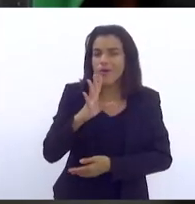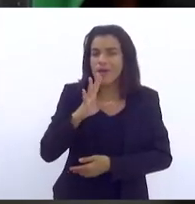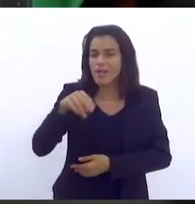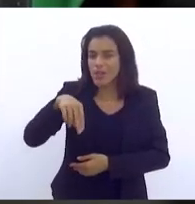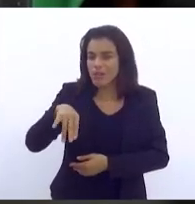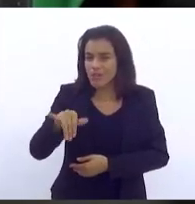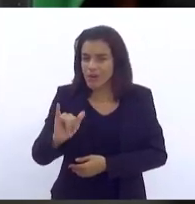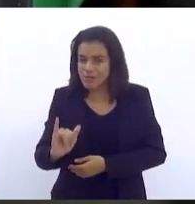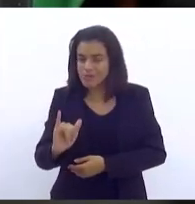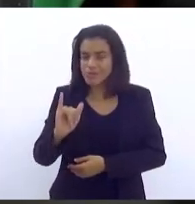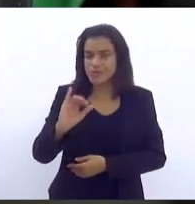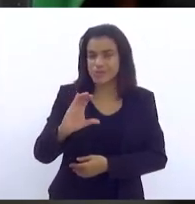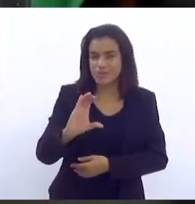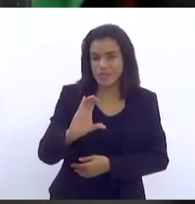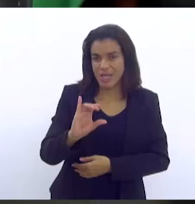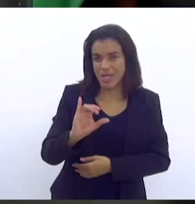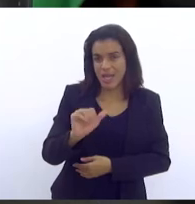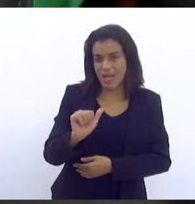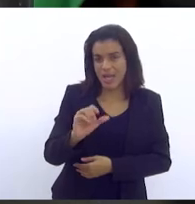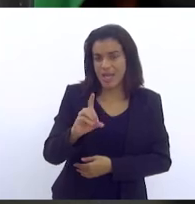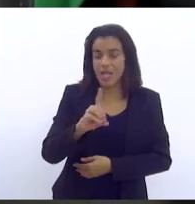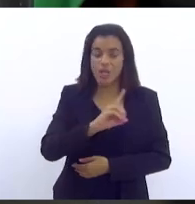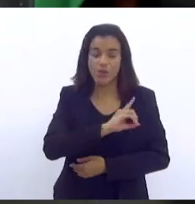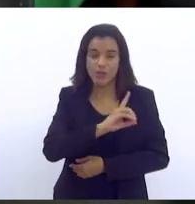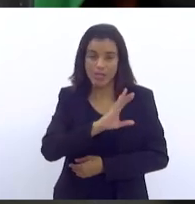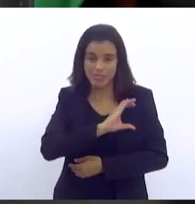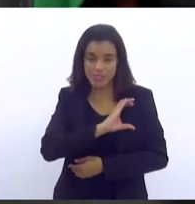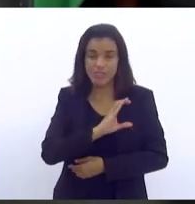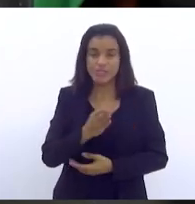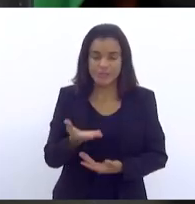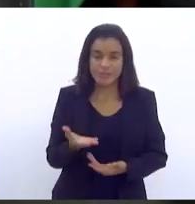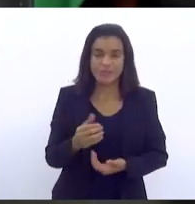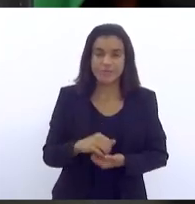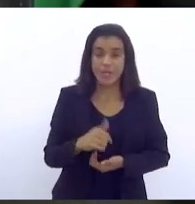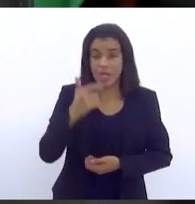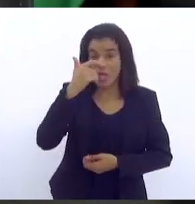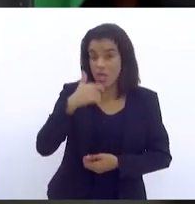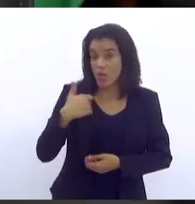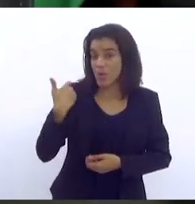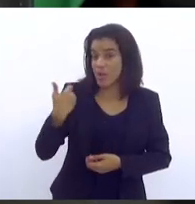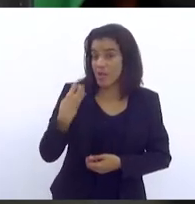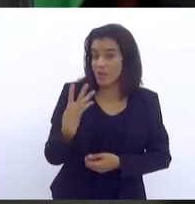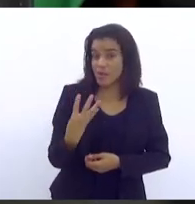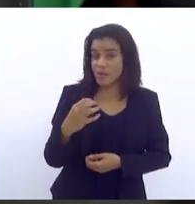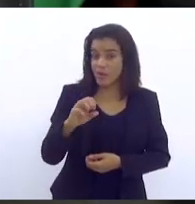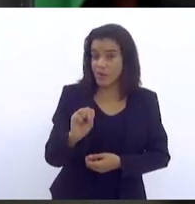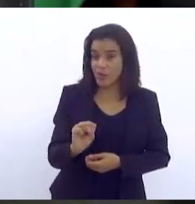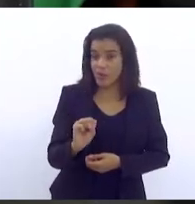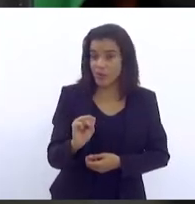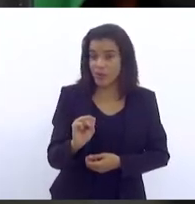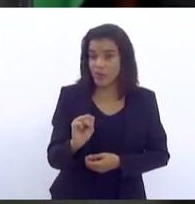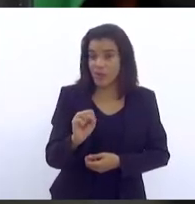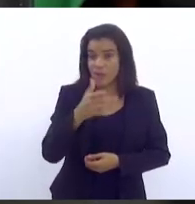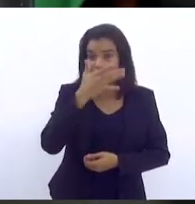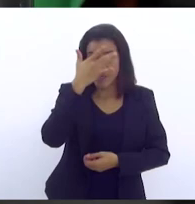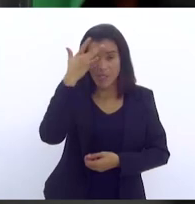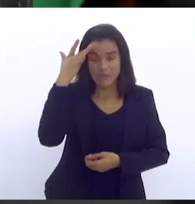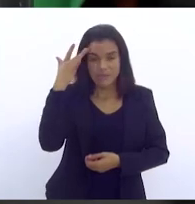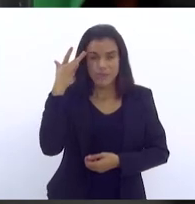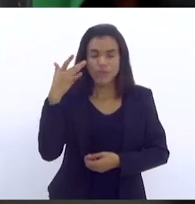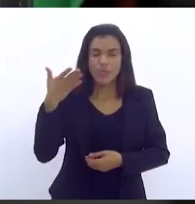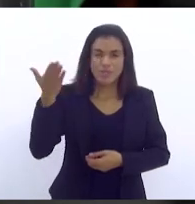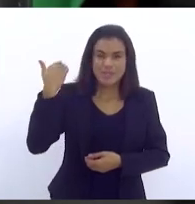qualquer outro local vai se identificar com o que eu falo eu tenho 48 anos e hoje as pessoas quando nós